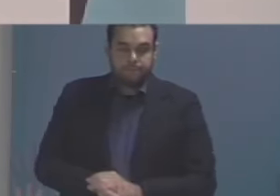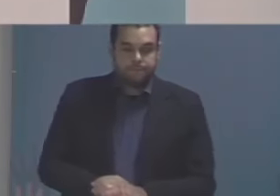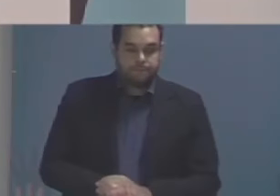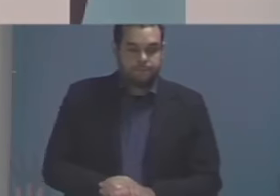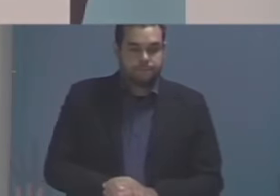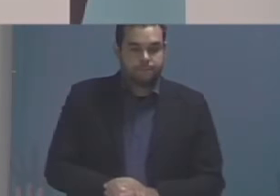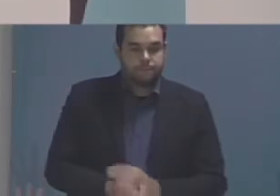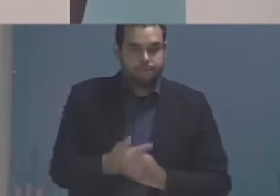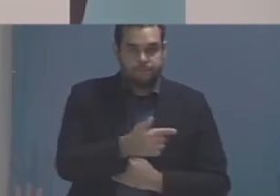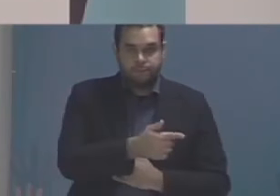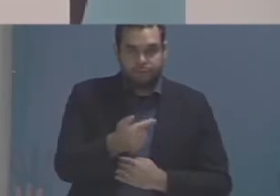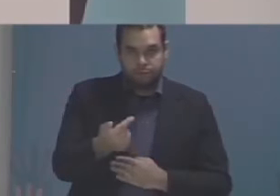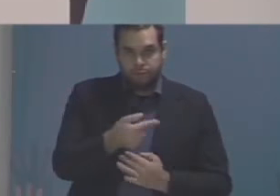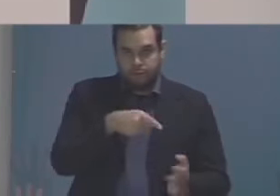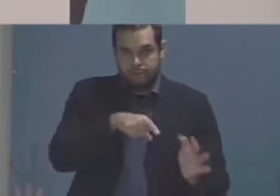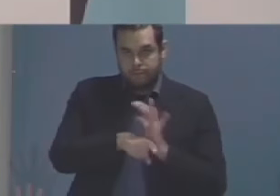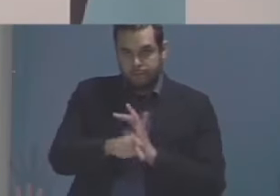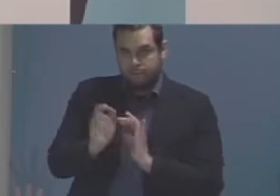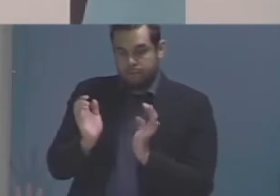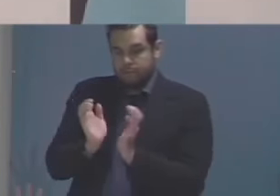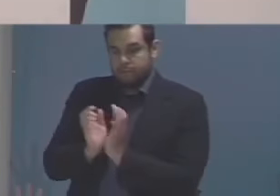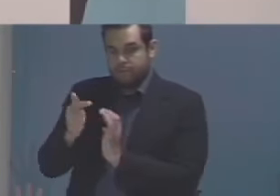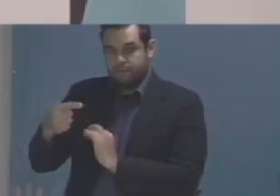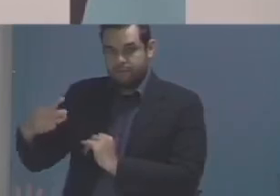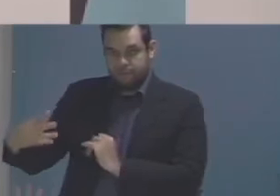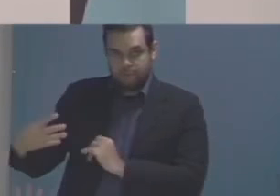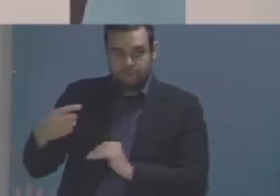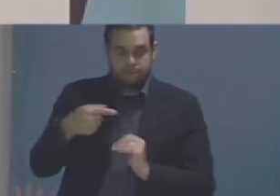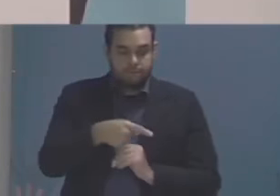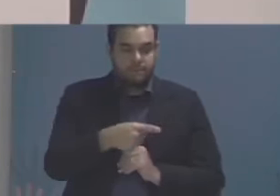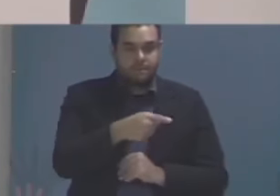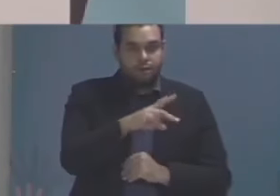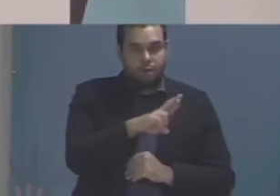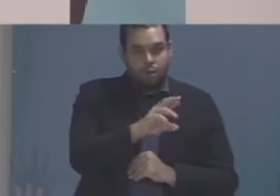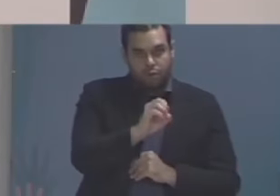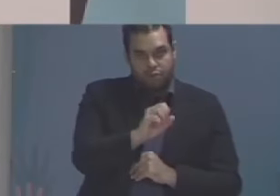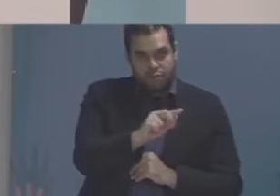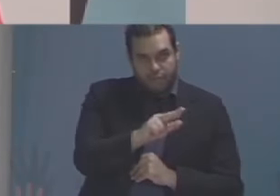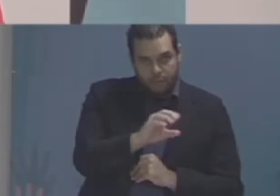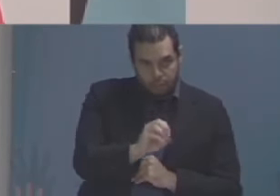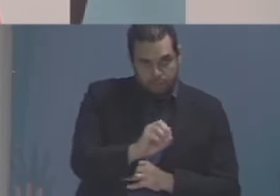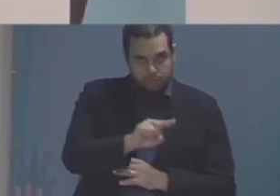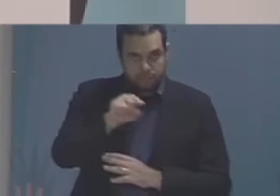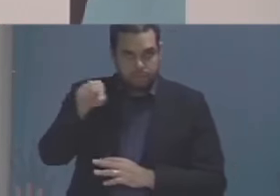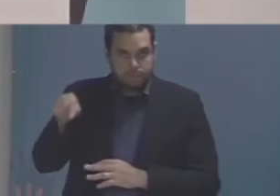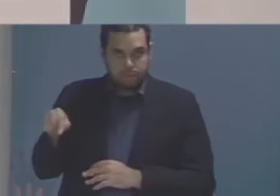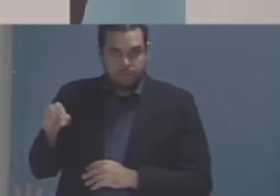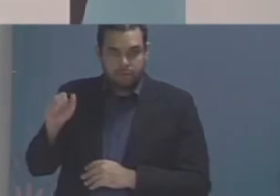Então, o candidato da chapa 22, Rogério Oliveira, perguntará para o candidato da chapa 23,